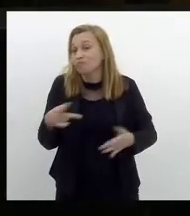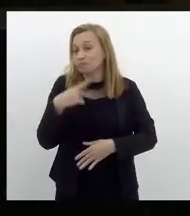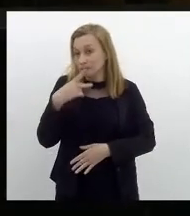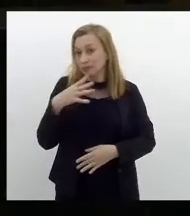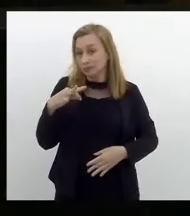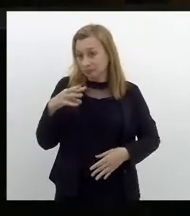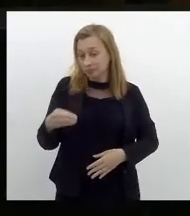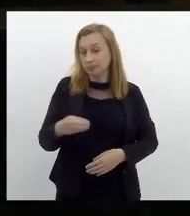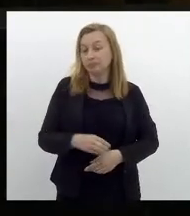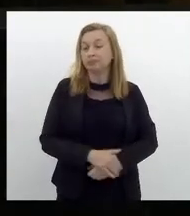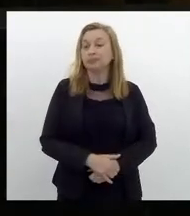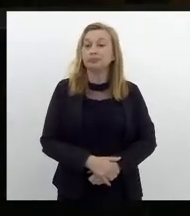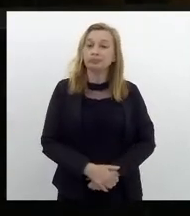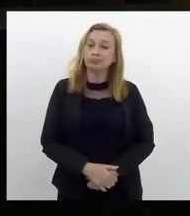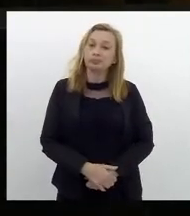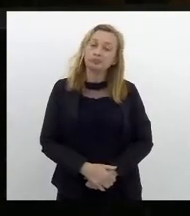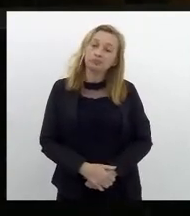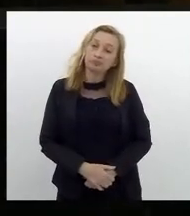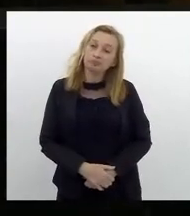isso,